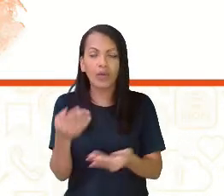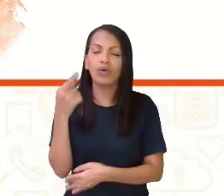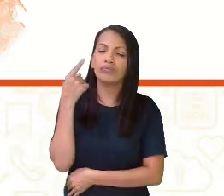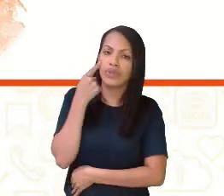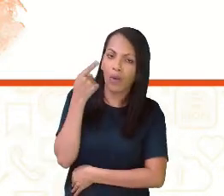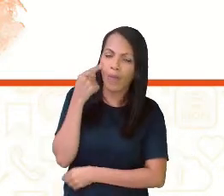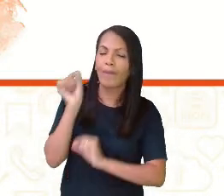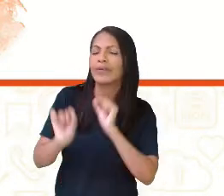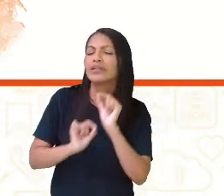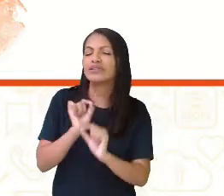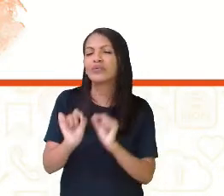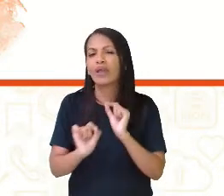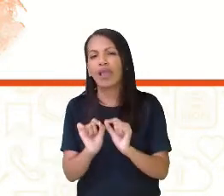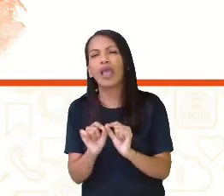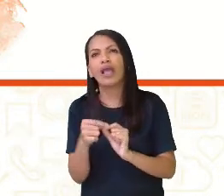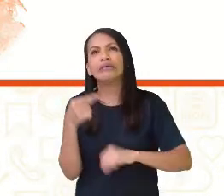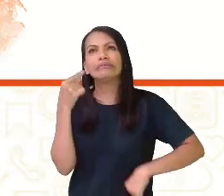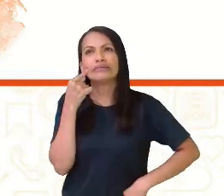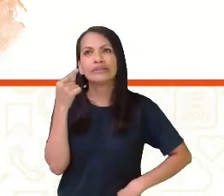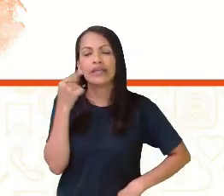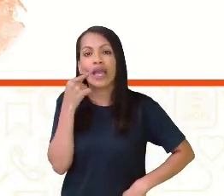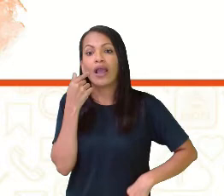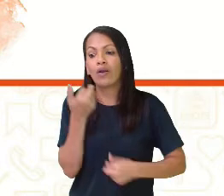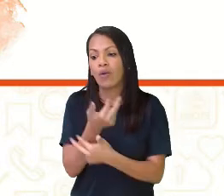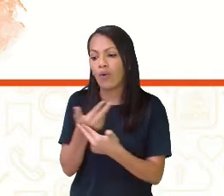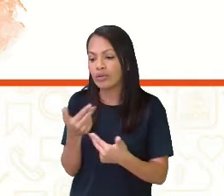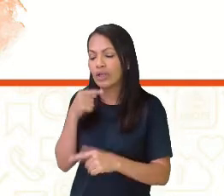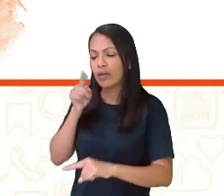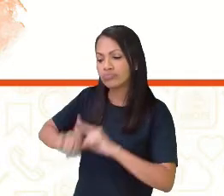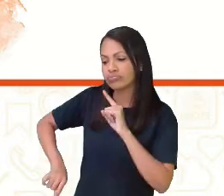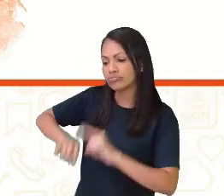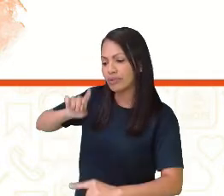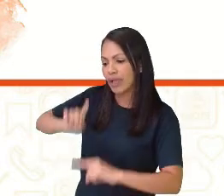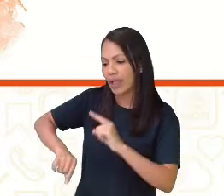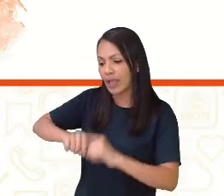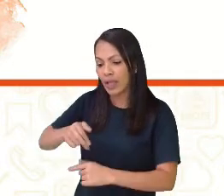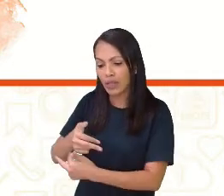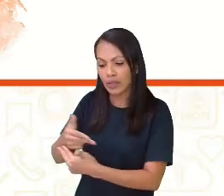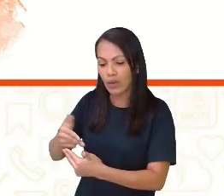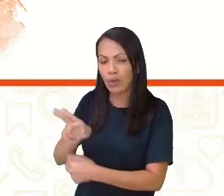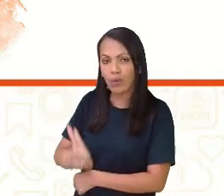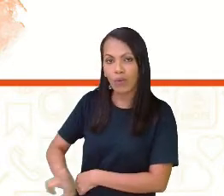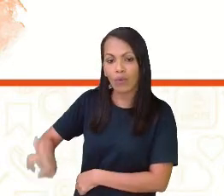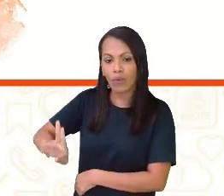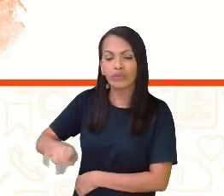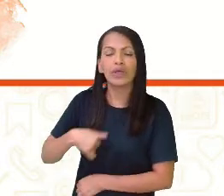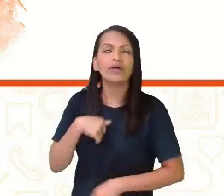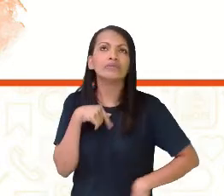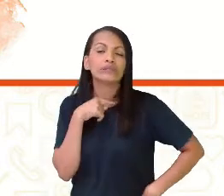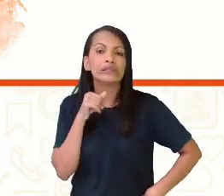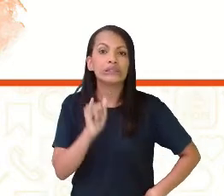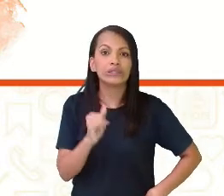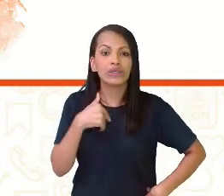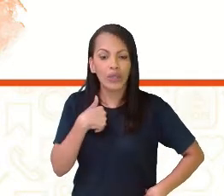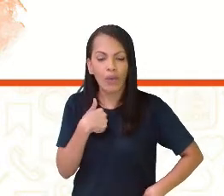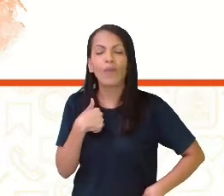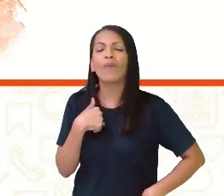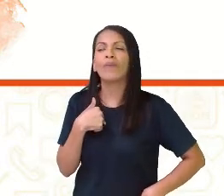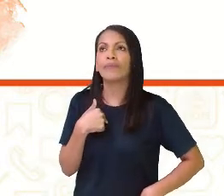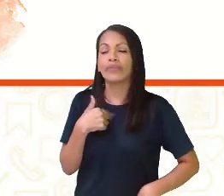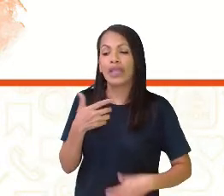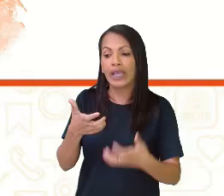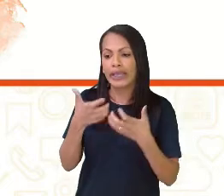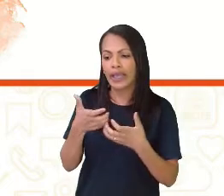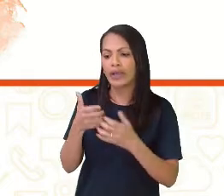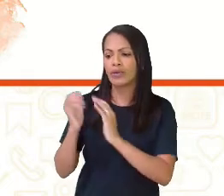uma totalidade, né, de ações e instrumentos. Então, se a minha demanda para ser avaliada é essa,